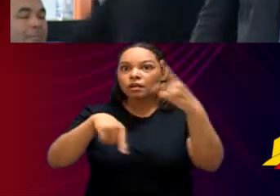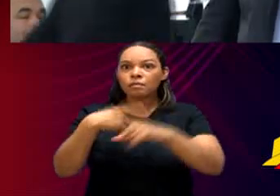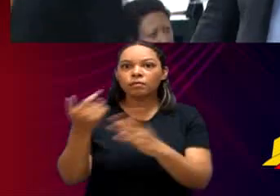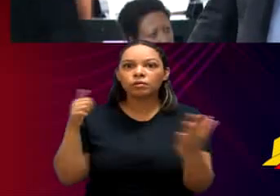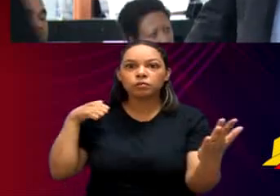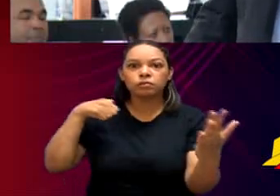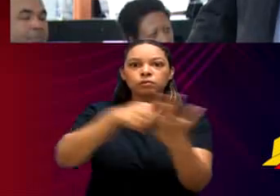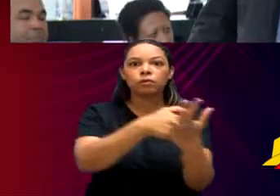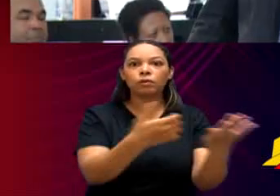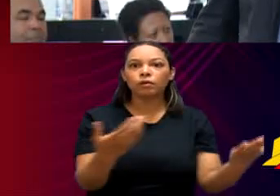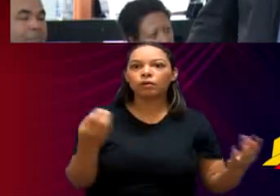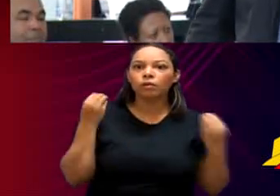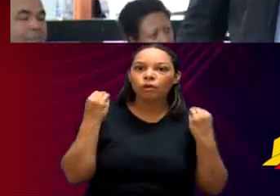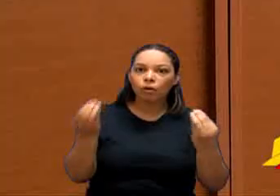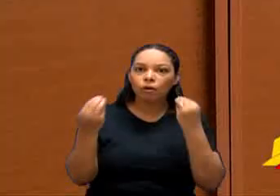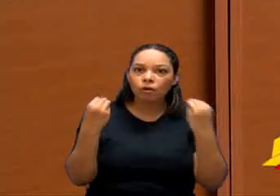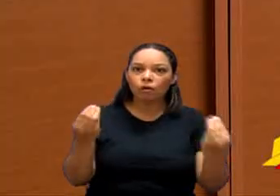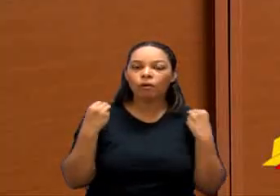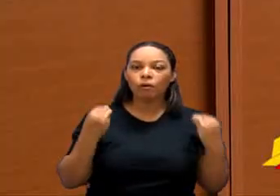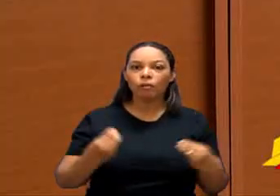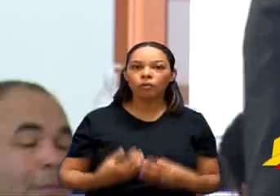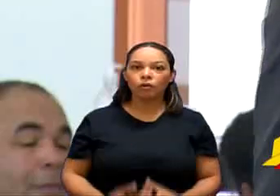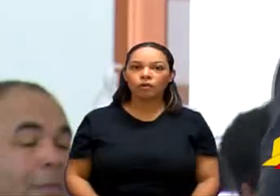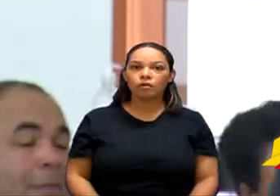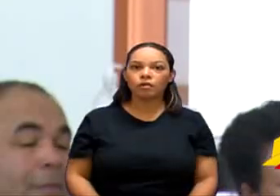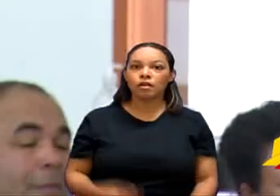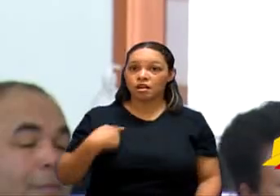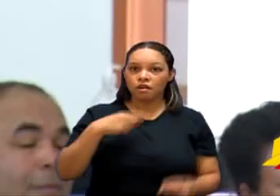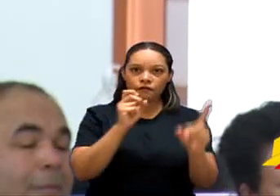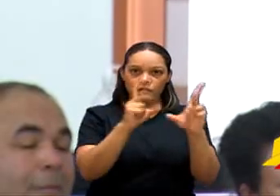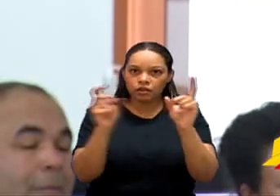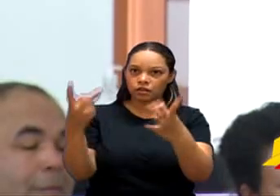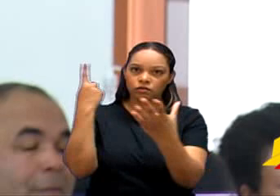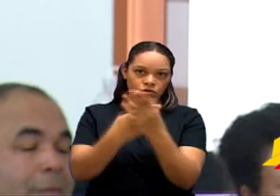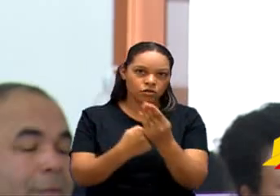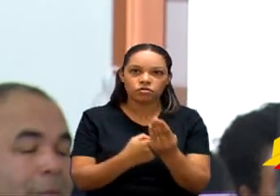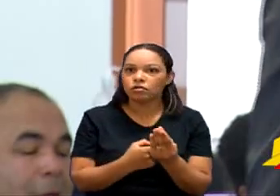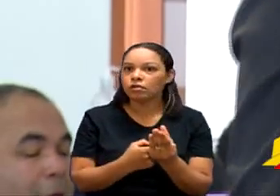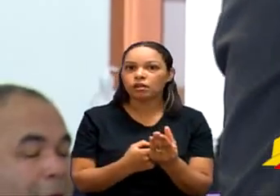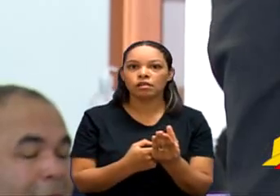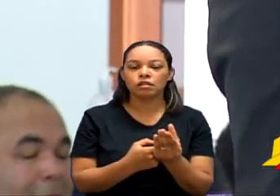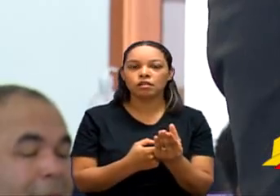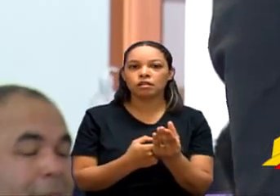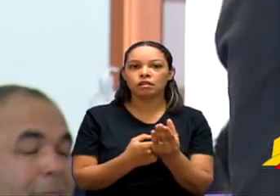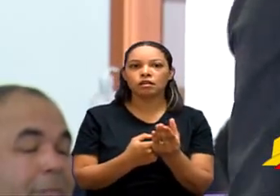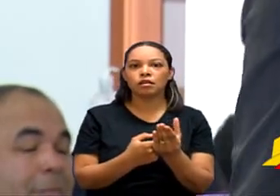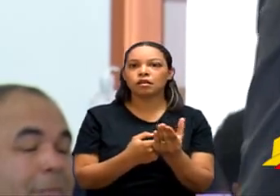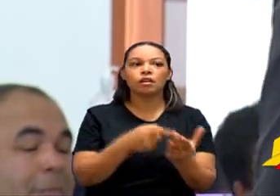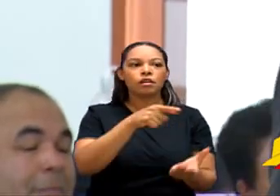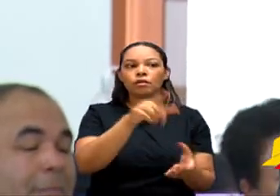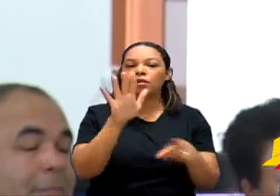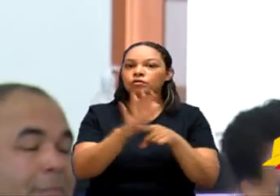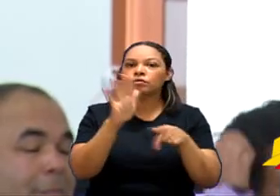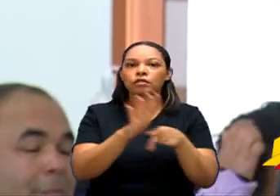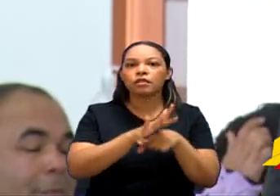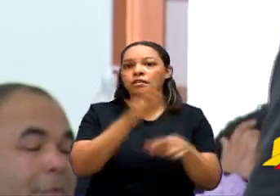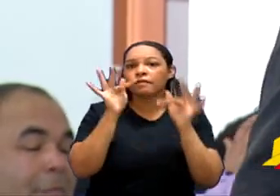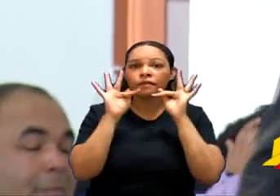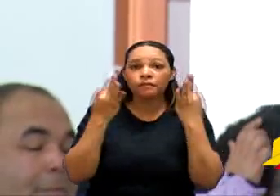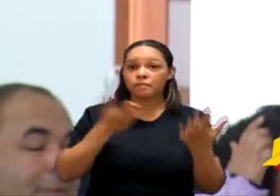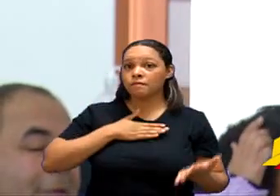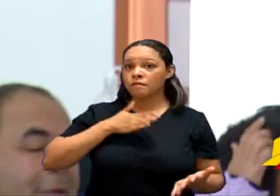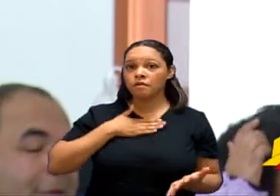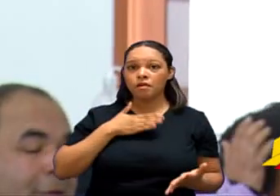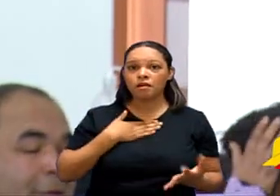madrugada e arrancar tudo. Vereador... Eu que sou vendedor de cachorrão, que sustentei minha família assim... Então, quer dizer, você tem